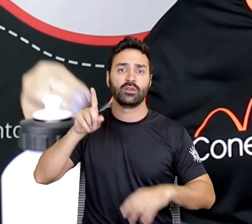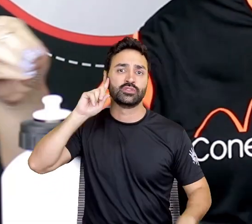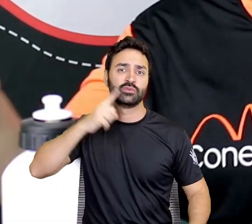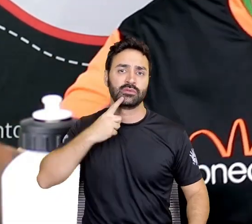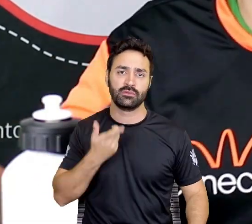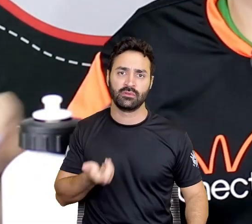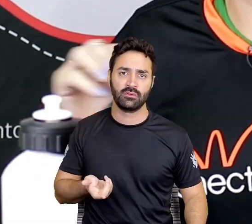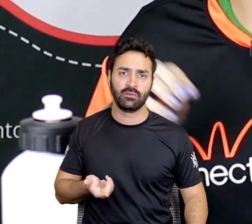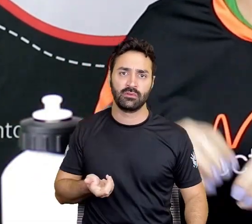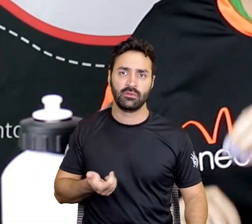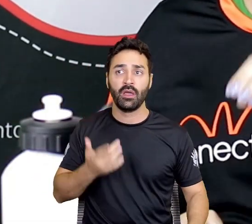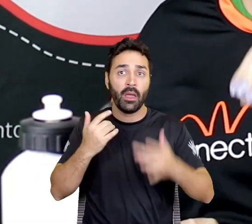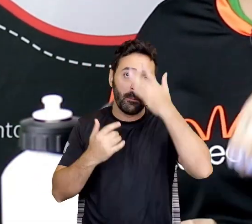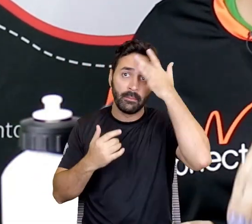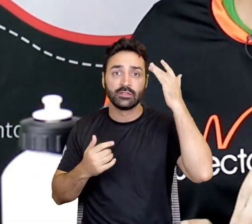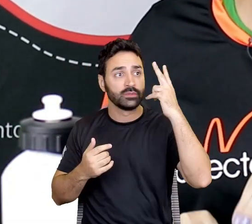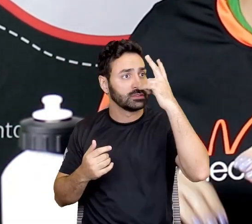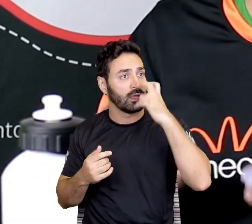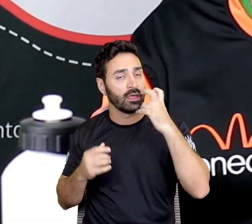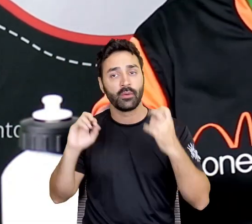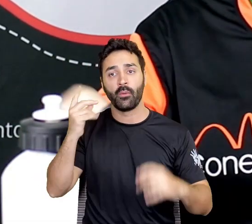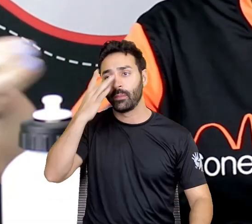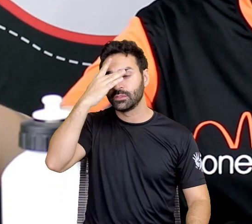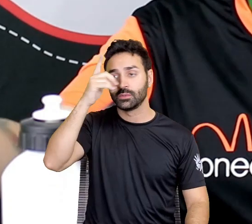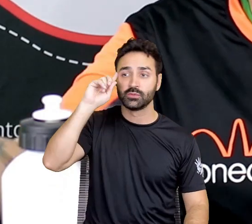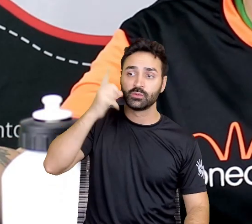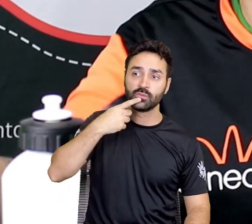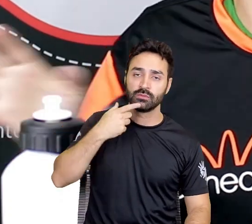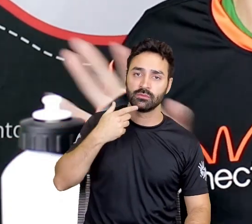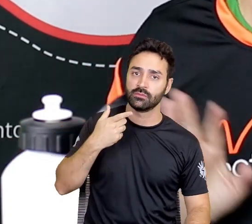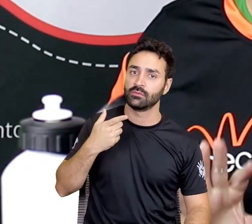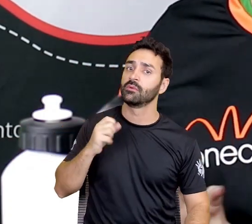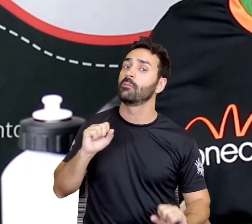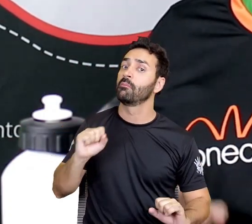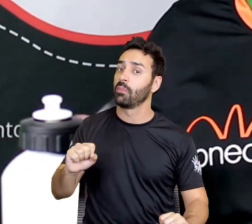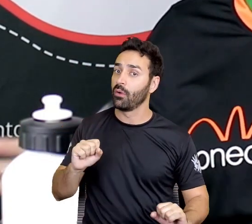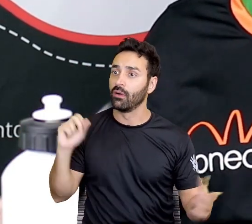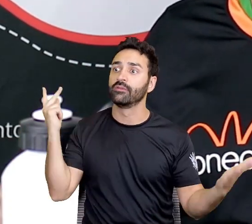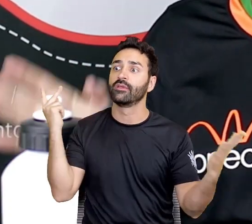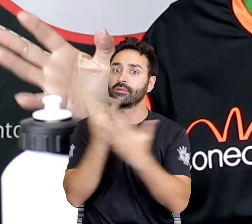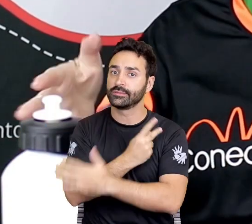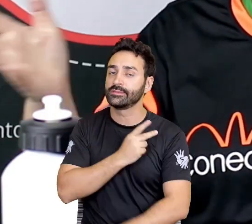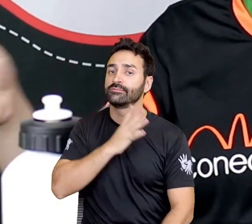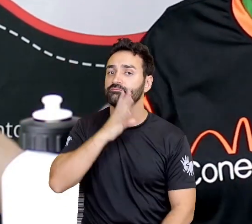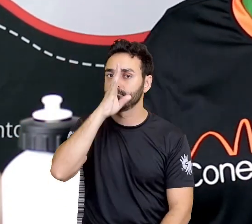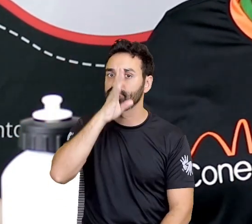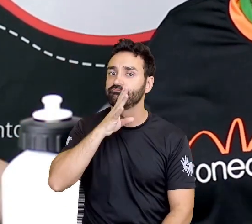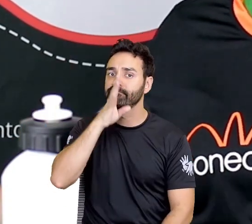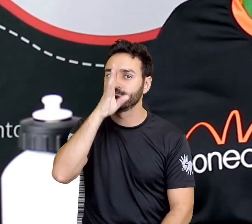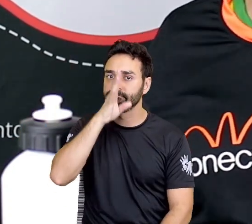uma pessoa é cega, que uma pessoa é surda, que ela não pode fazer coisa errada. Ela vai fazer se ela tiver uma índole assim,